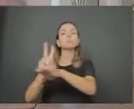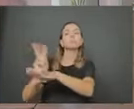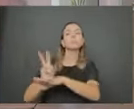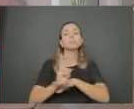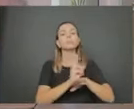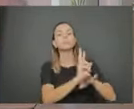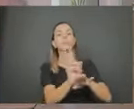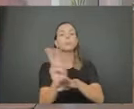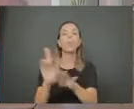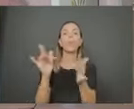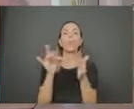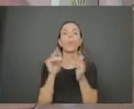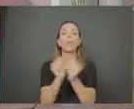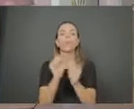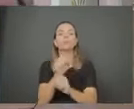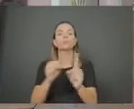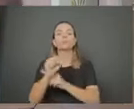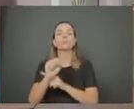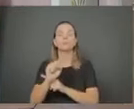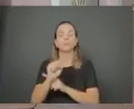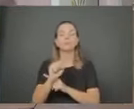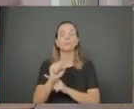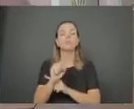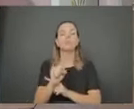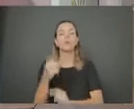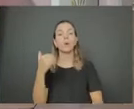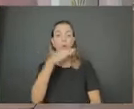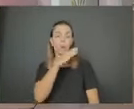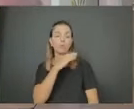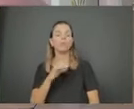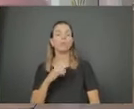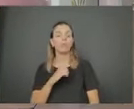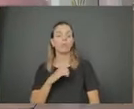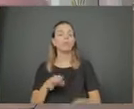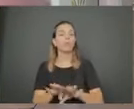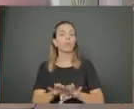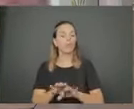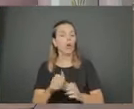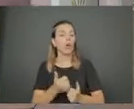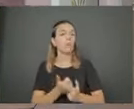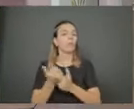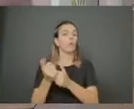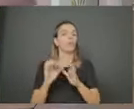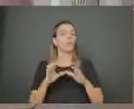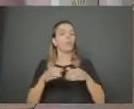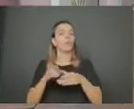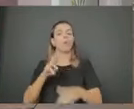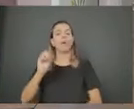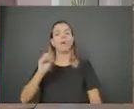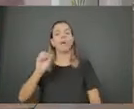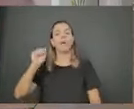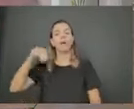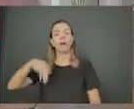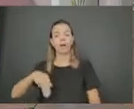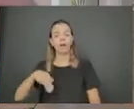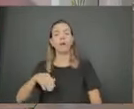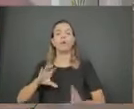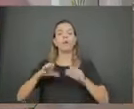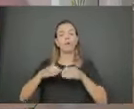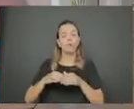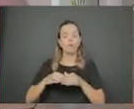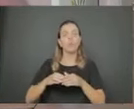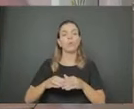sociedade. Obviamente, com um segundo esforço, com apoio da companhia de ROCAM, batalhão de operações especiais, batalhão de choque